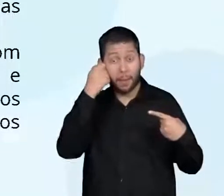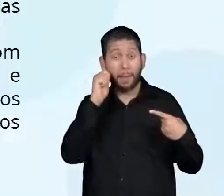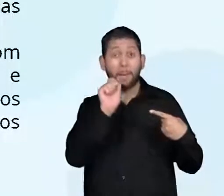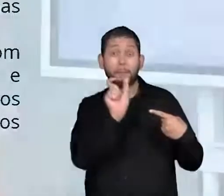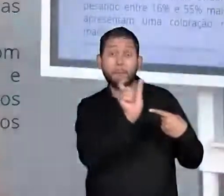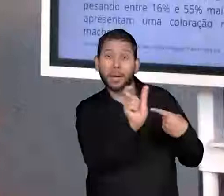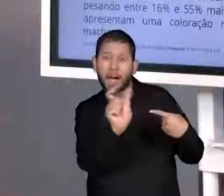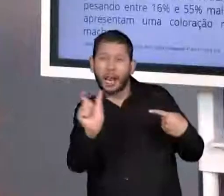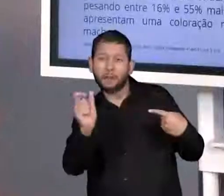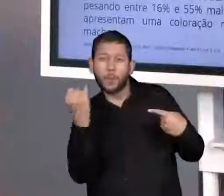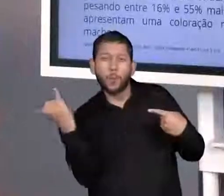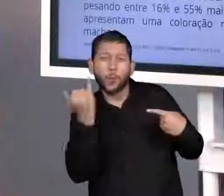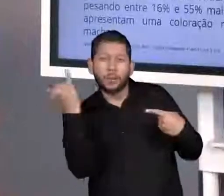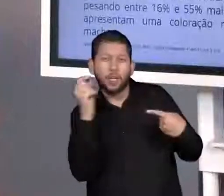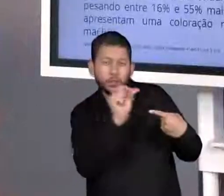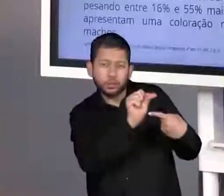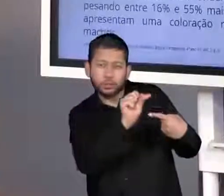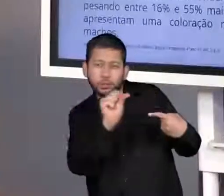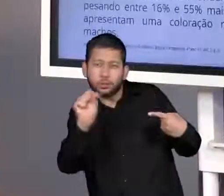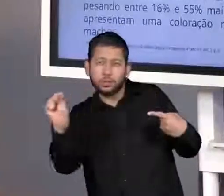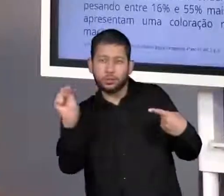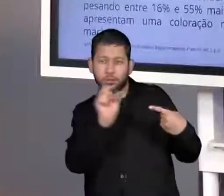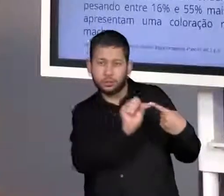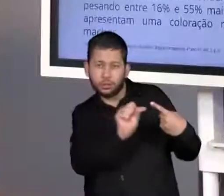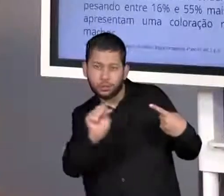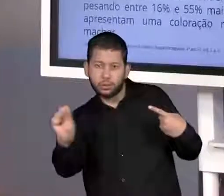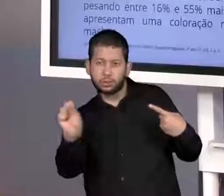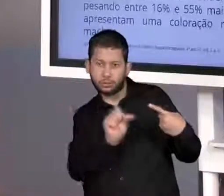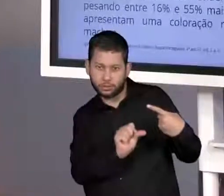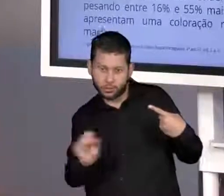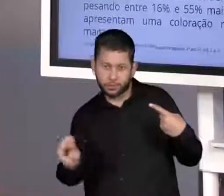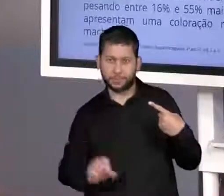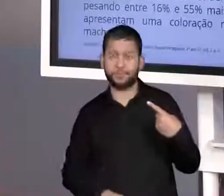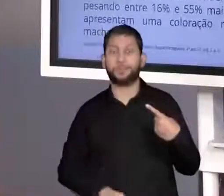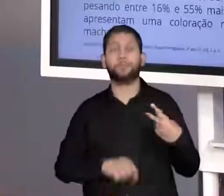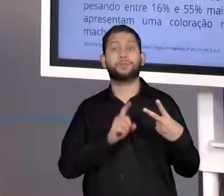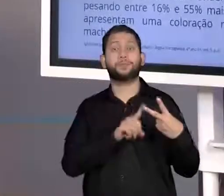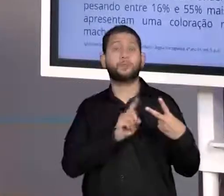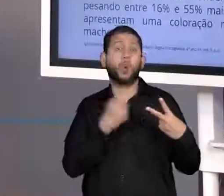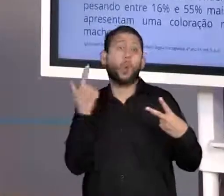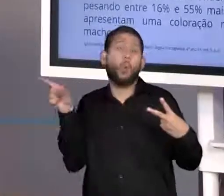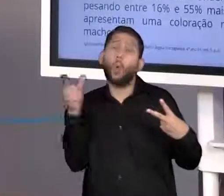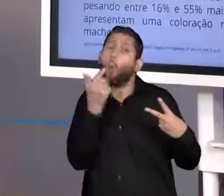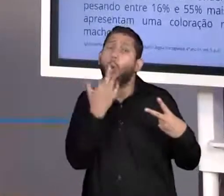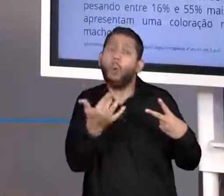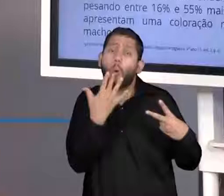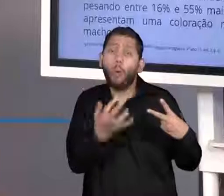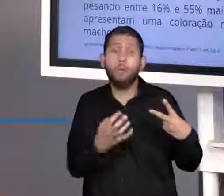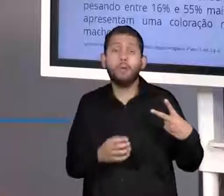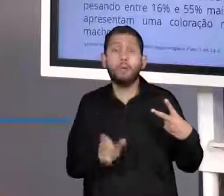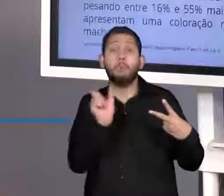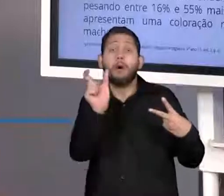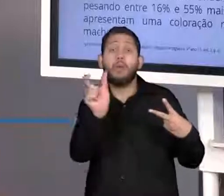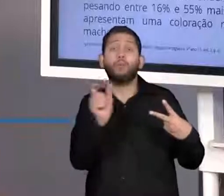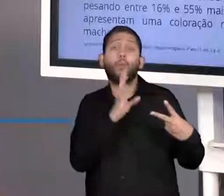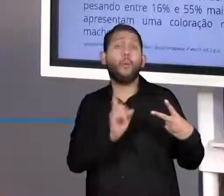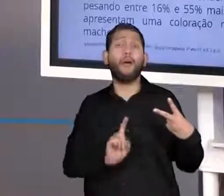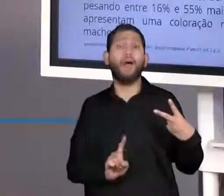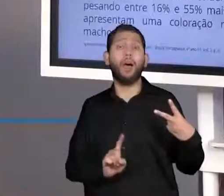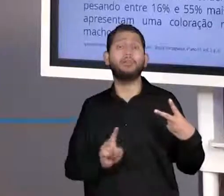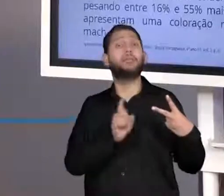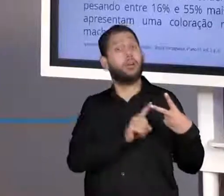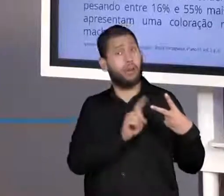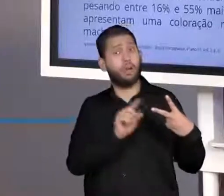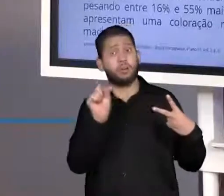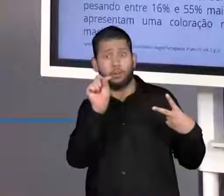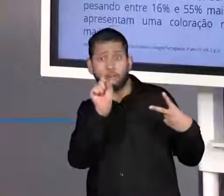das palavras da frase que eu considero ser importante do texto. E vou pegar um lápis colorido